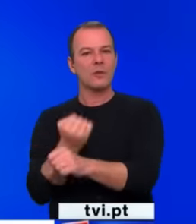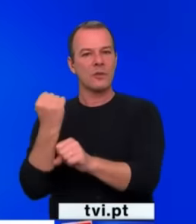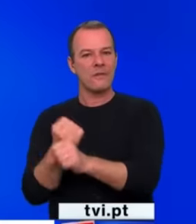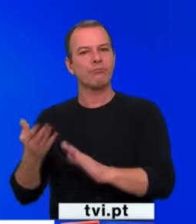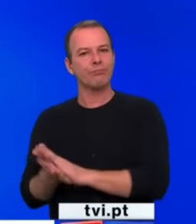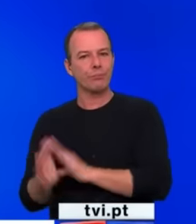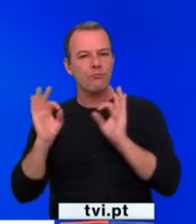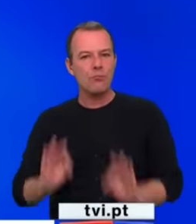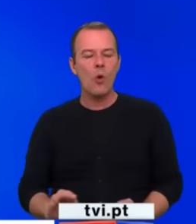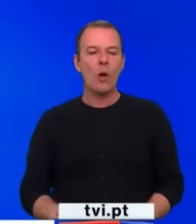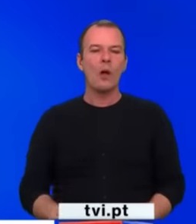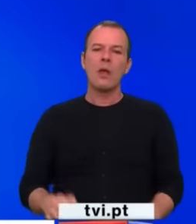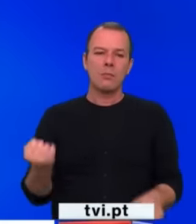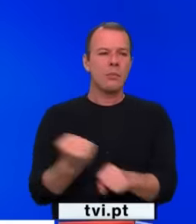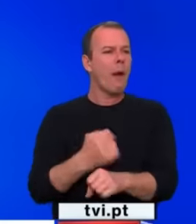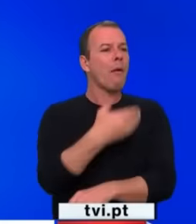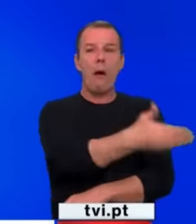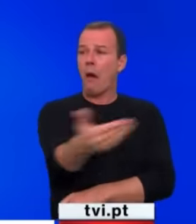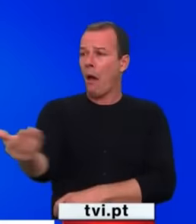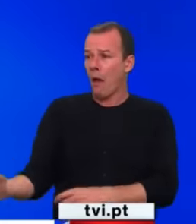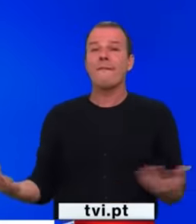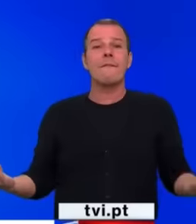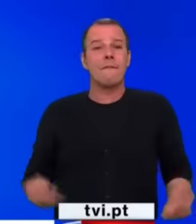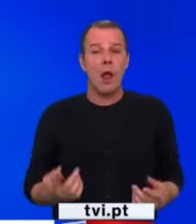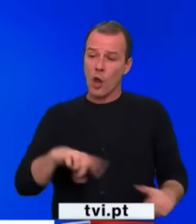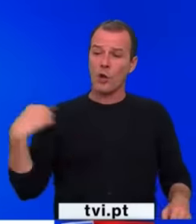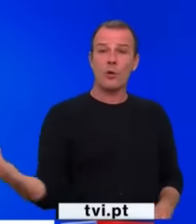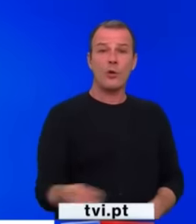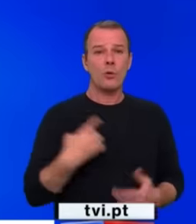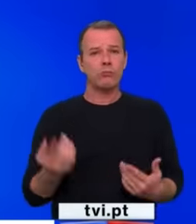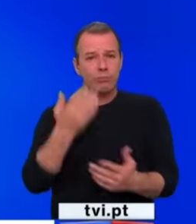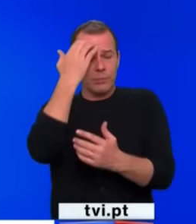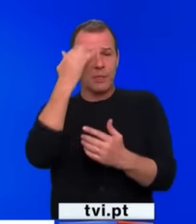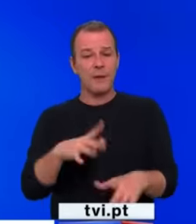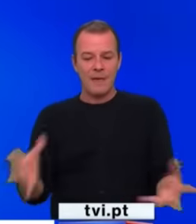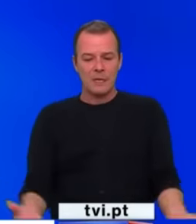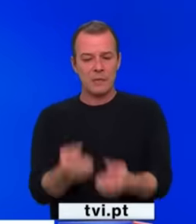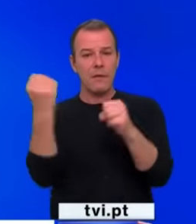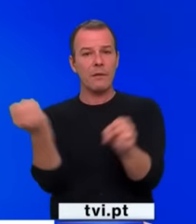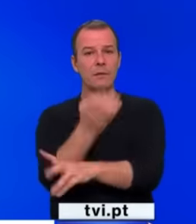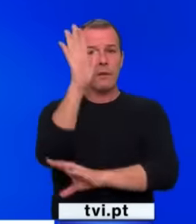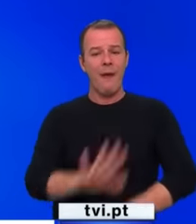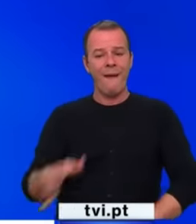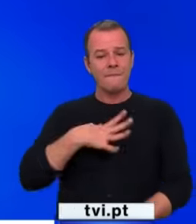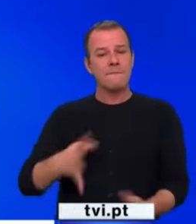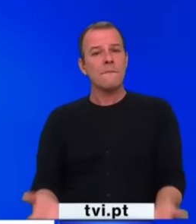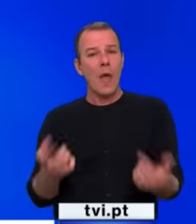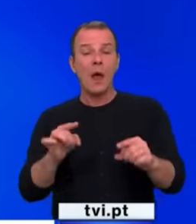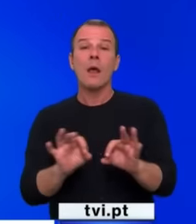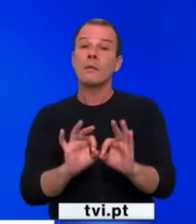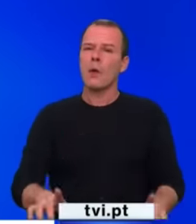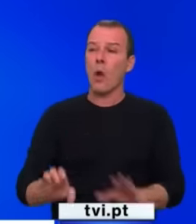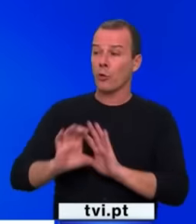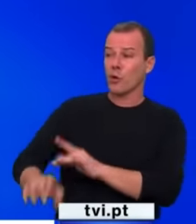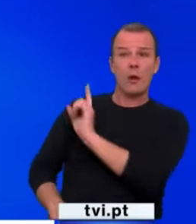ao regime. Há trabalho para fazer, com a certeza de que nós acreditamos e queremos salvar o Serviço Nacional de Saúde. O mesmo não podemos dizer do